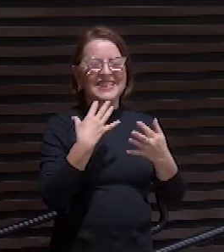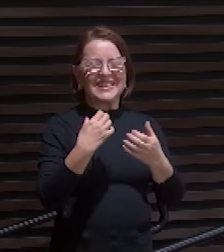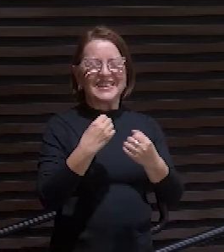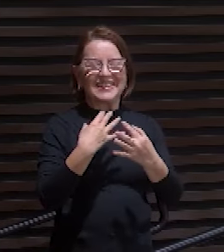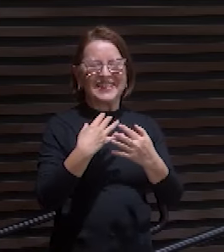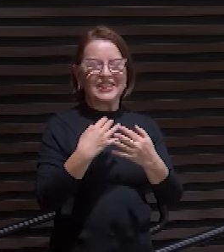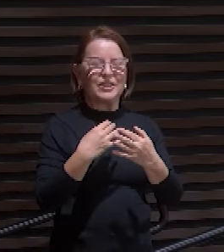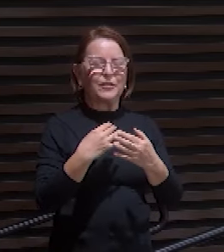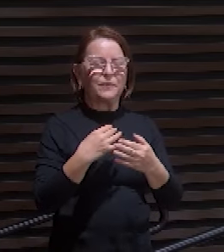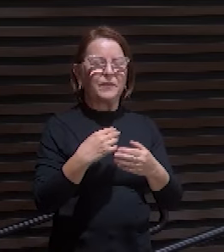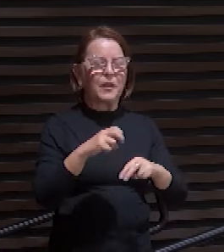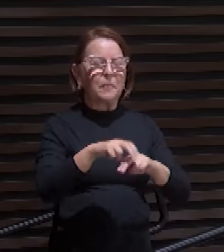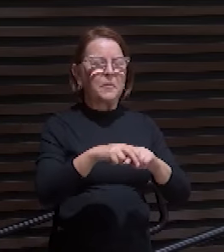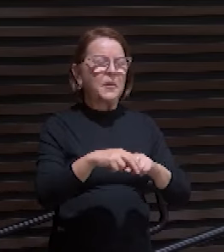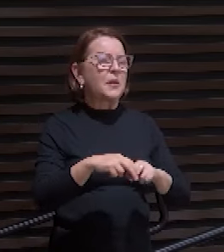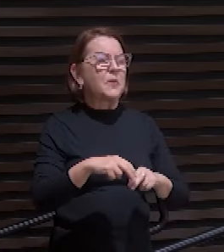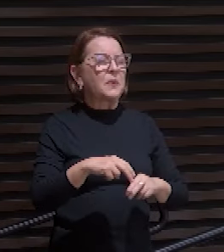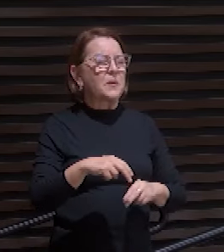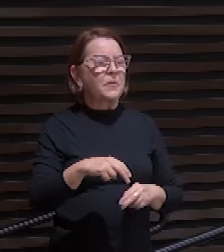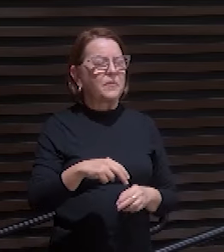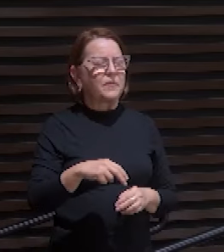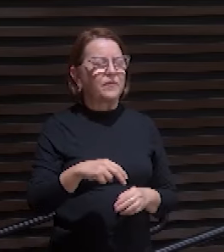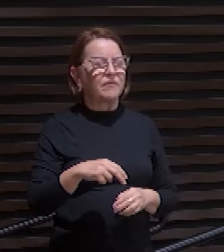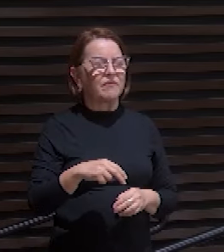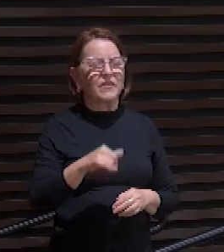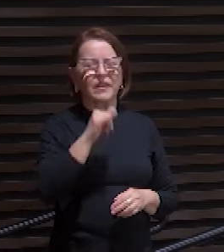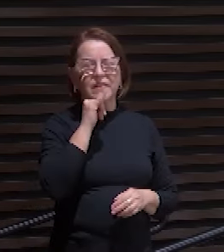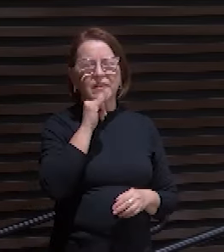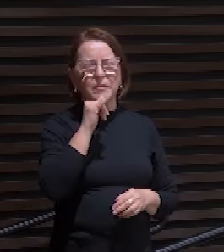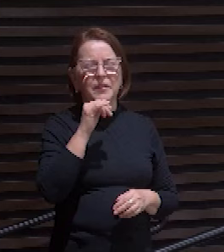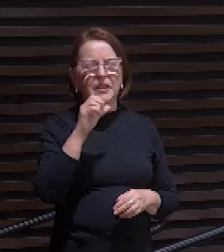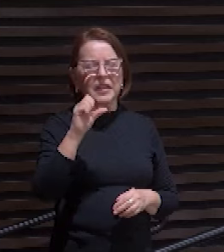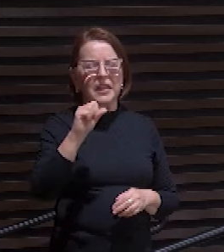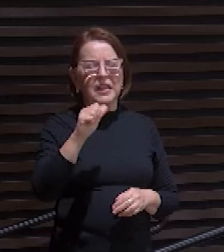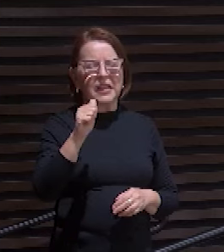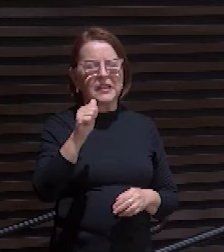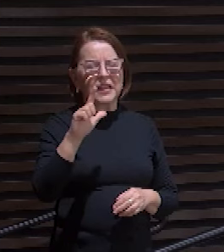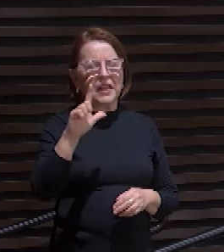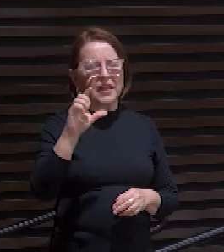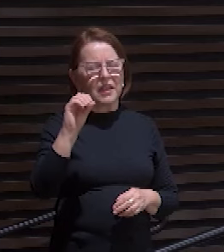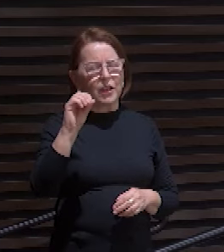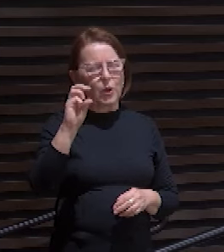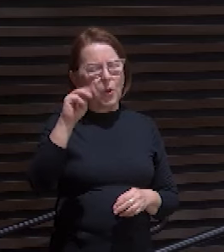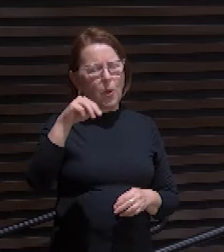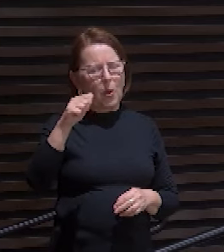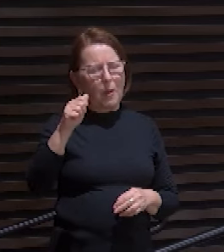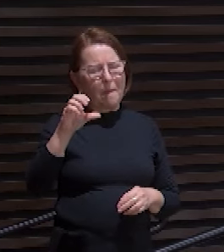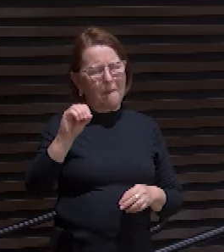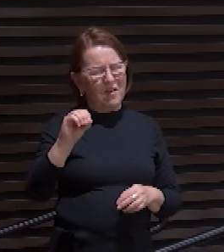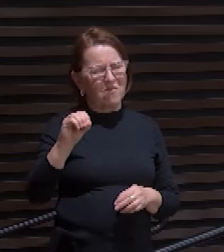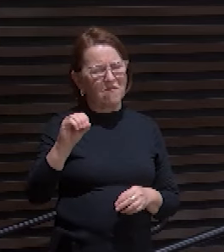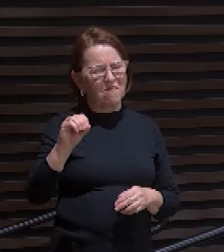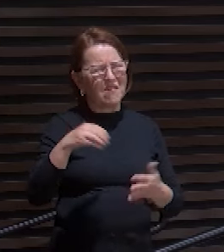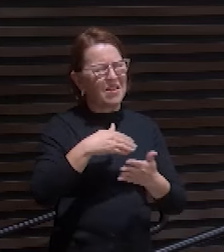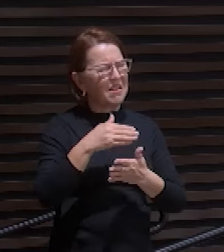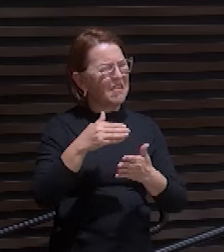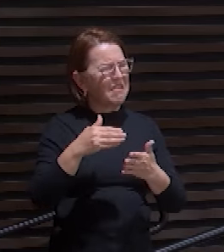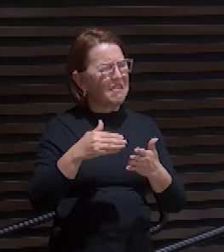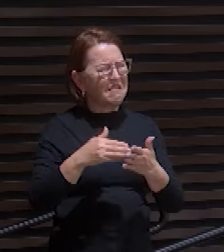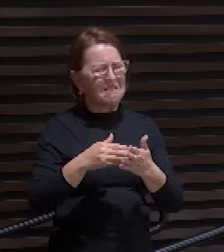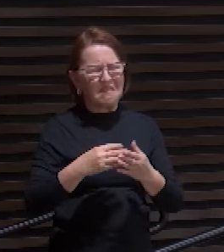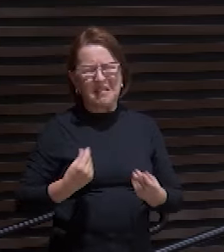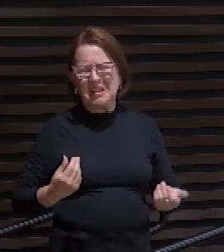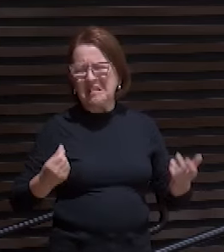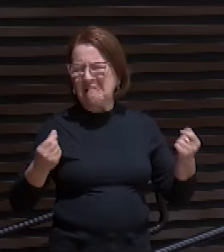de Salomão, que a riqueza pela riqueza, o prazer pelo prazer, o sucesso pelo sucesso, tudo isso é loucura e algo